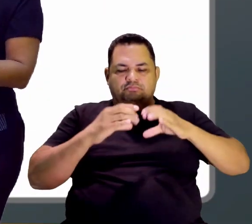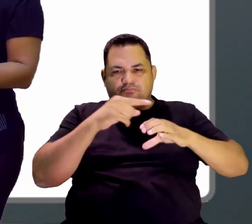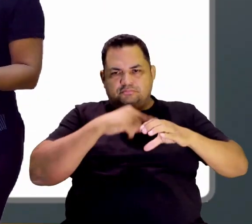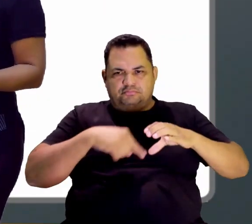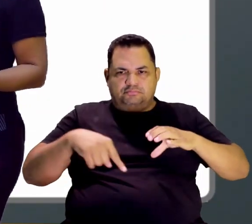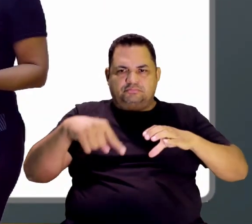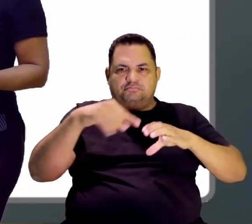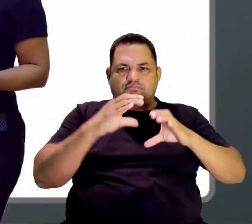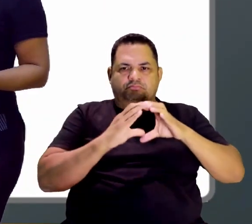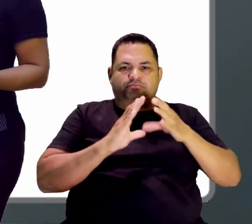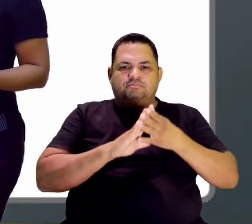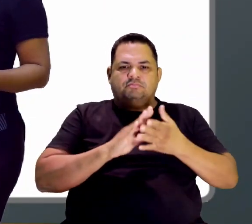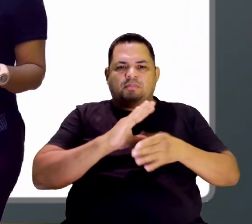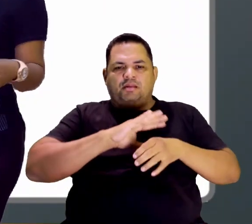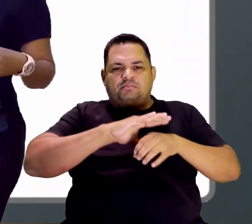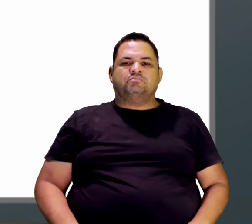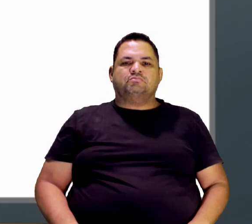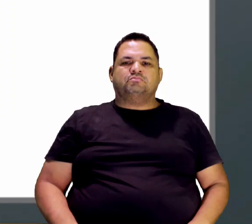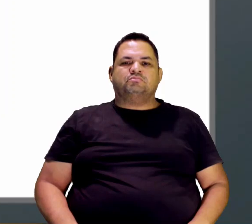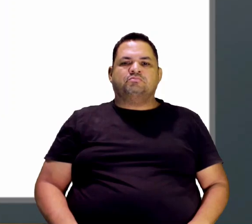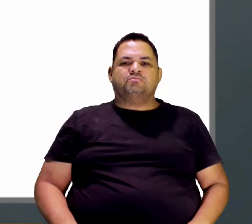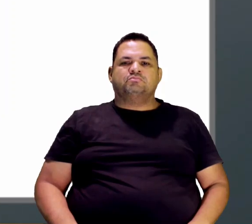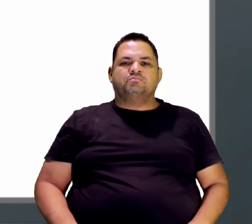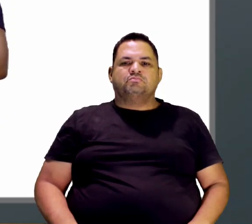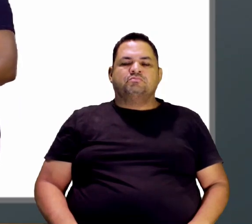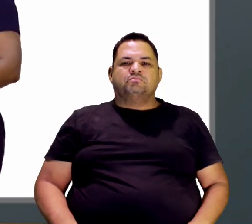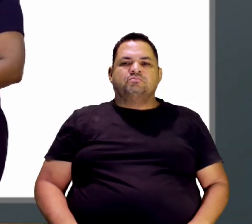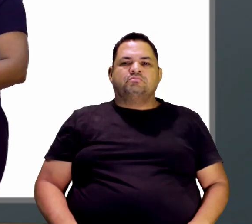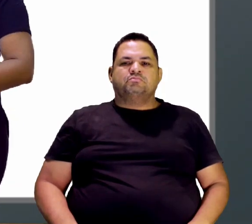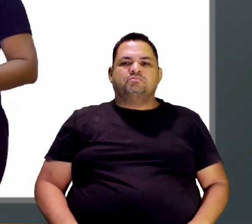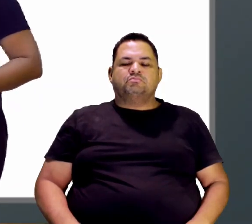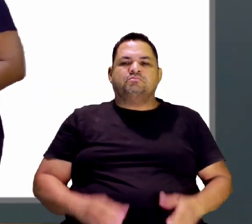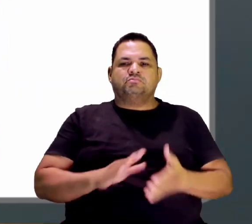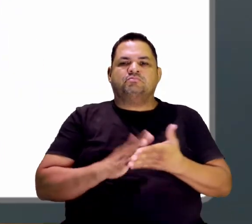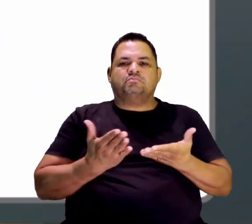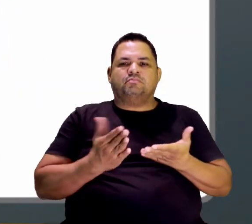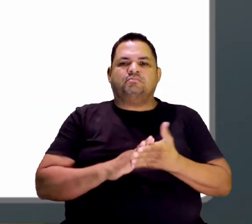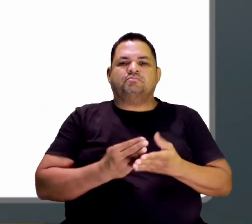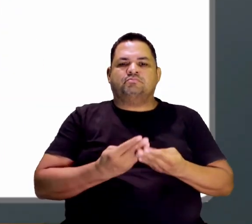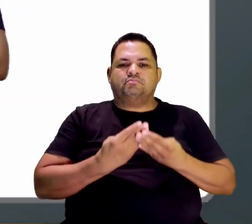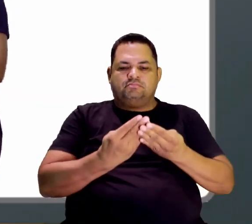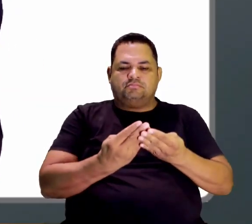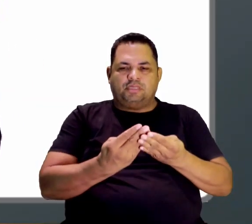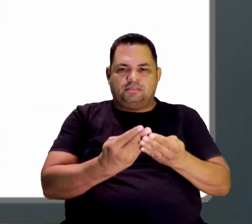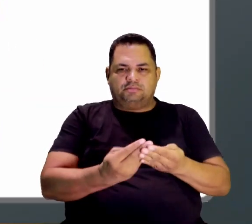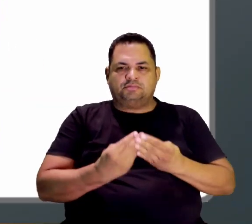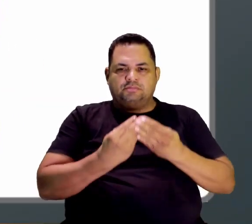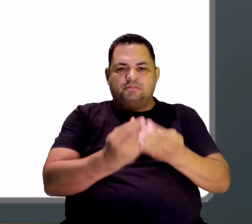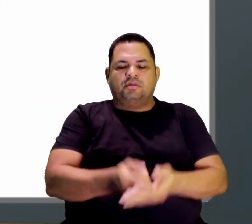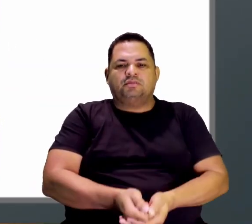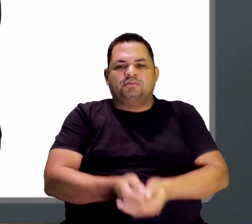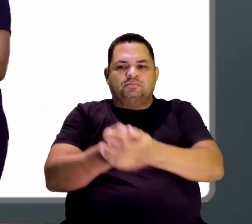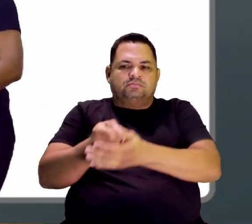você quiser, tá? Você pode trabalhar aí a recepção dessa bola. Você pode trabalhar o que